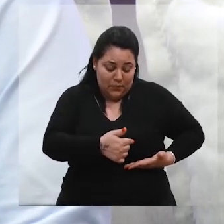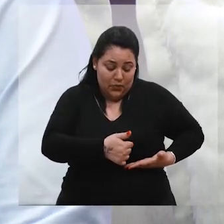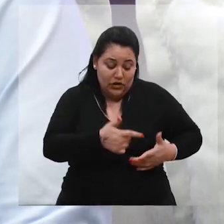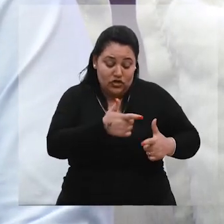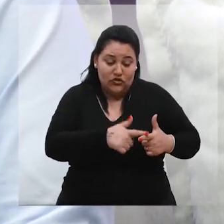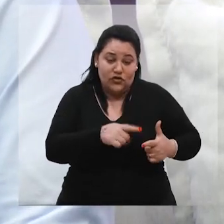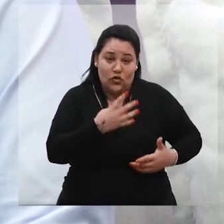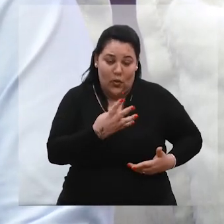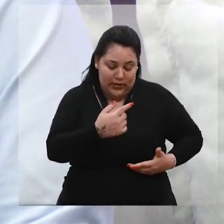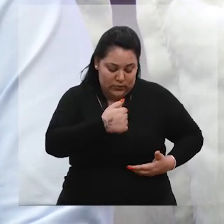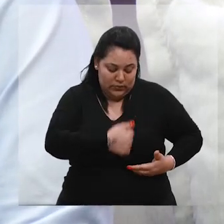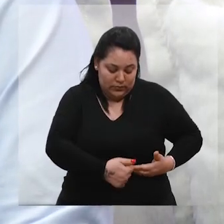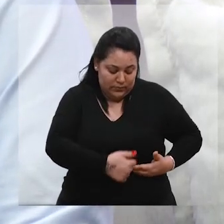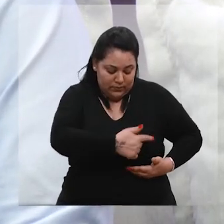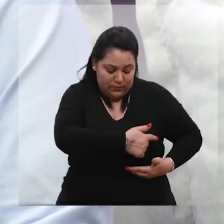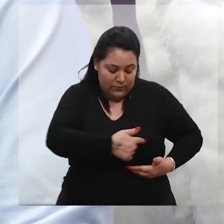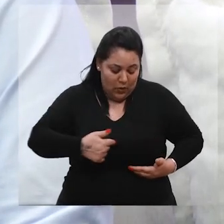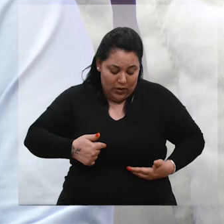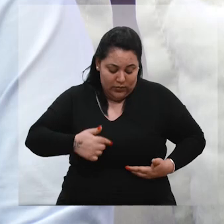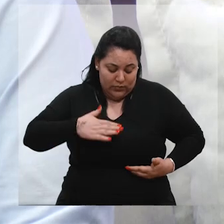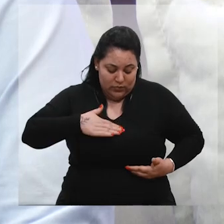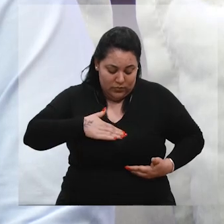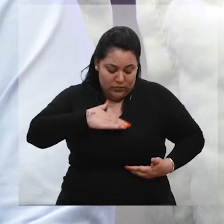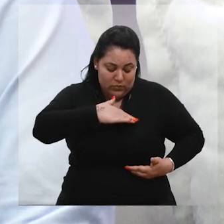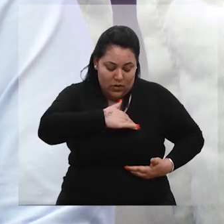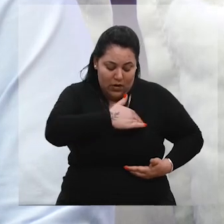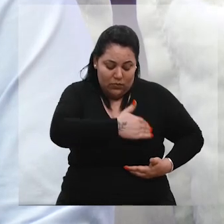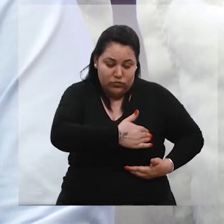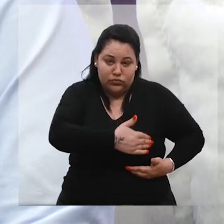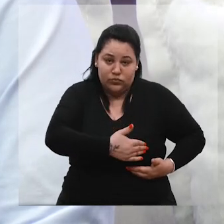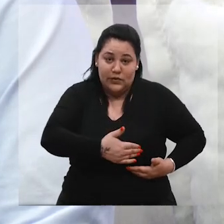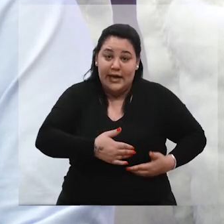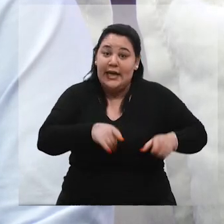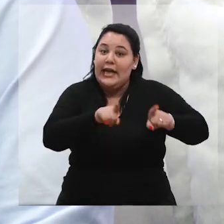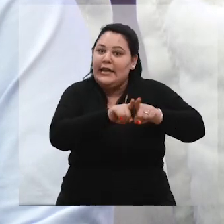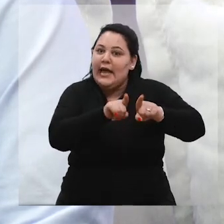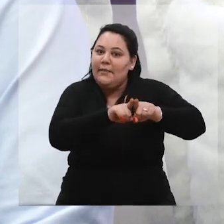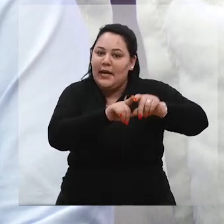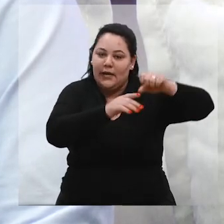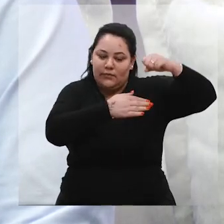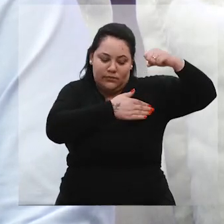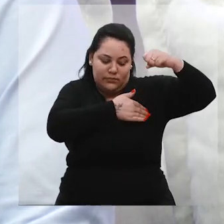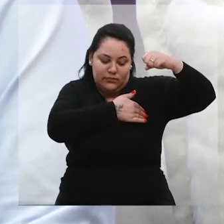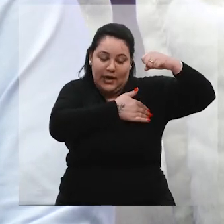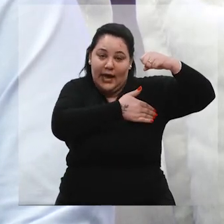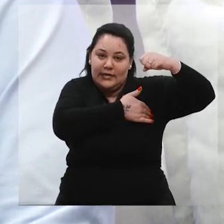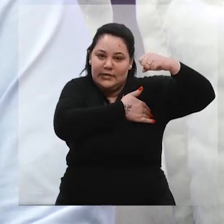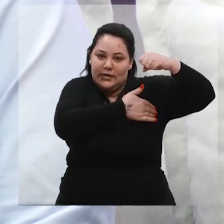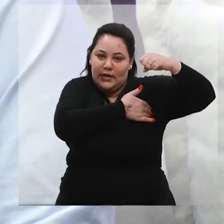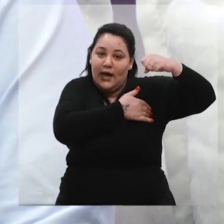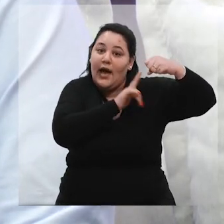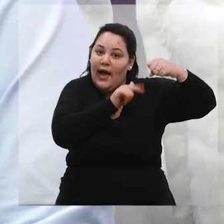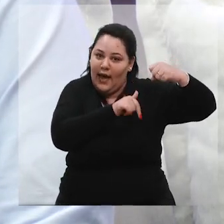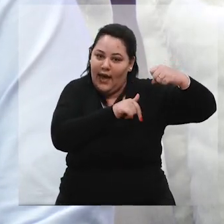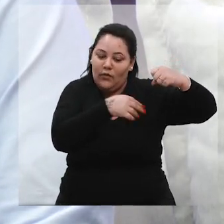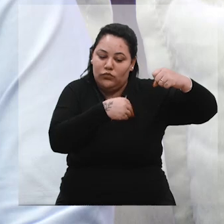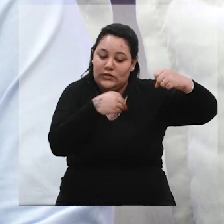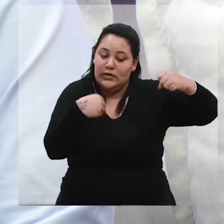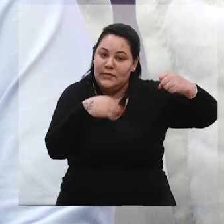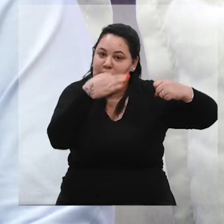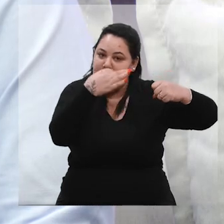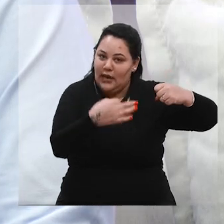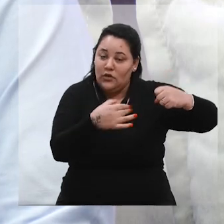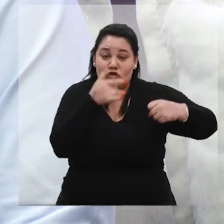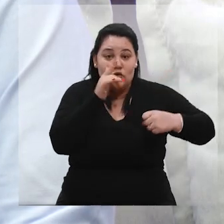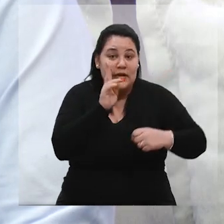em 4, então a gente palpa todos os lados dela e palpa a axila. Esse é o exame ideal, né? E aí ali a